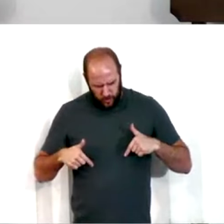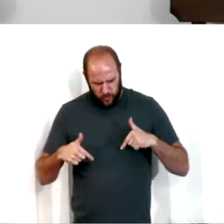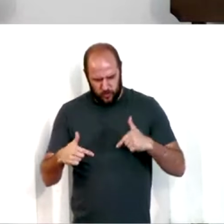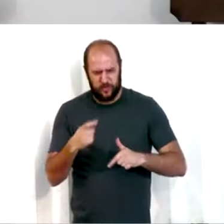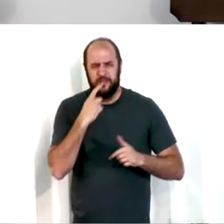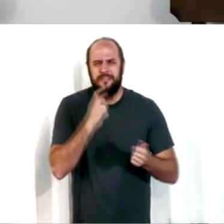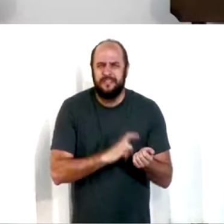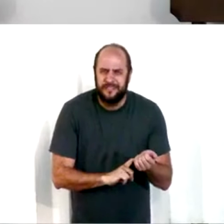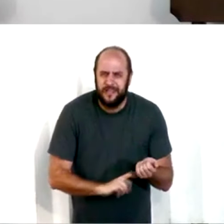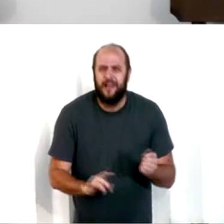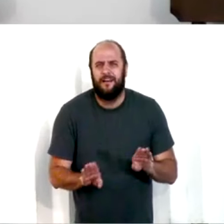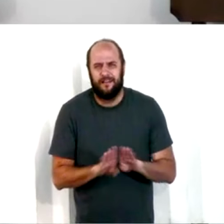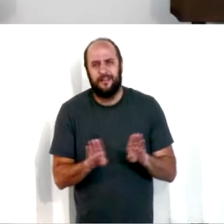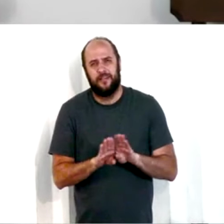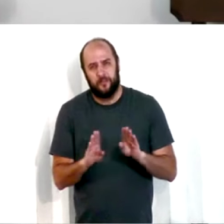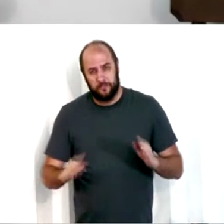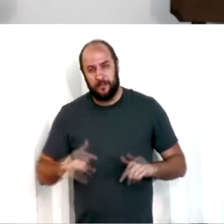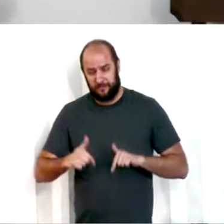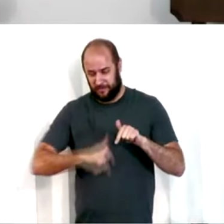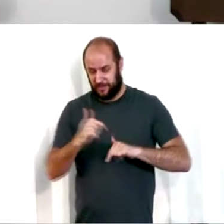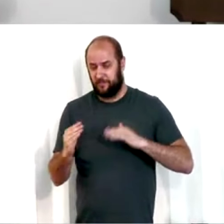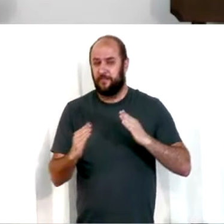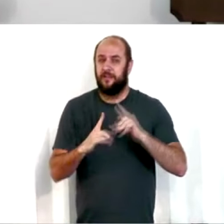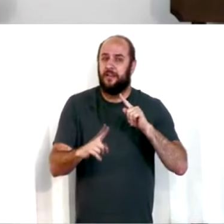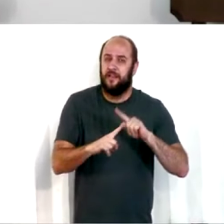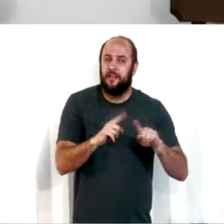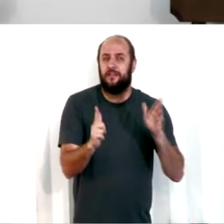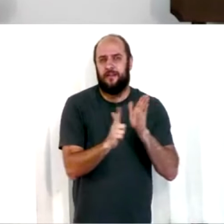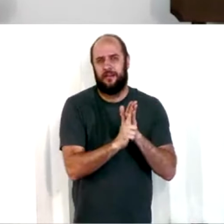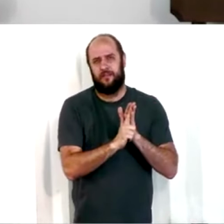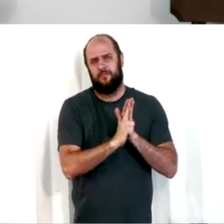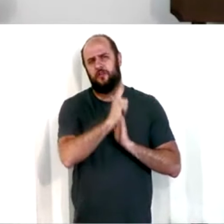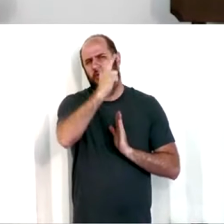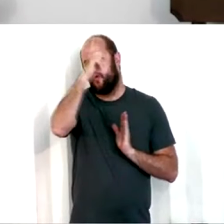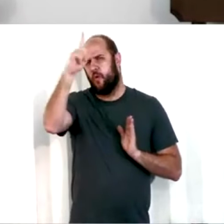em favor da Igreja Presbiteriana da Lapa e de muitas outras ao longo da